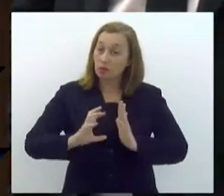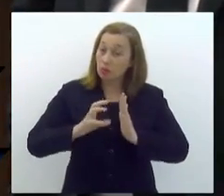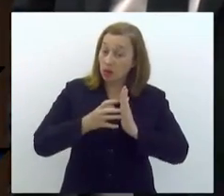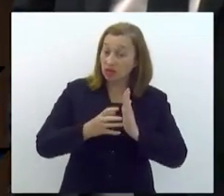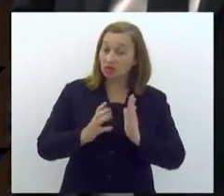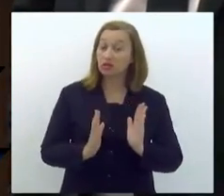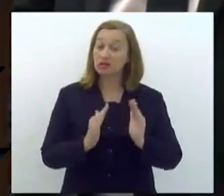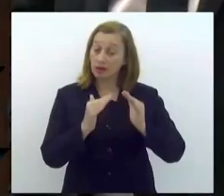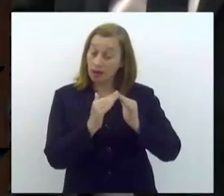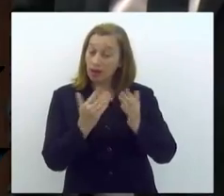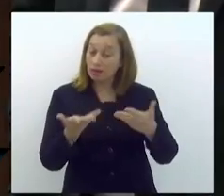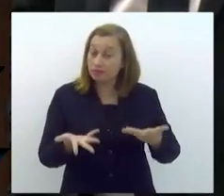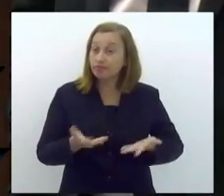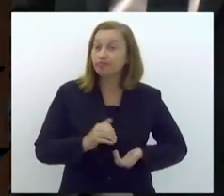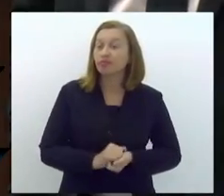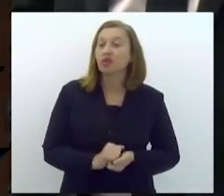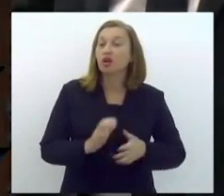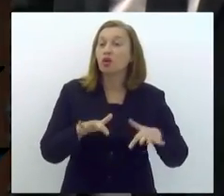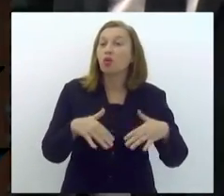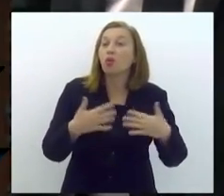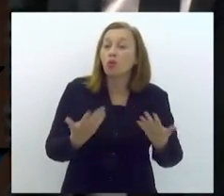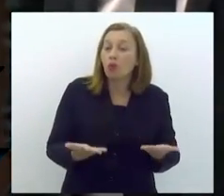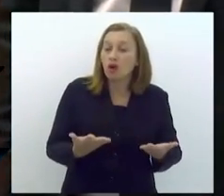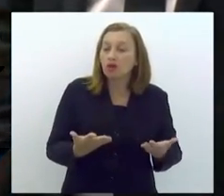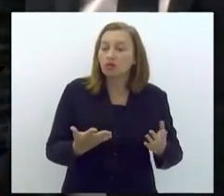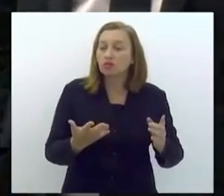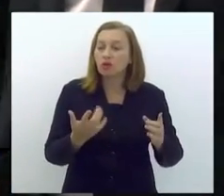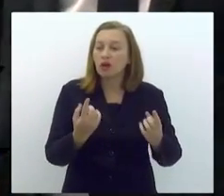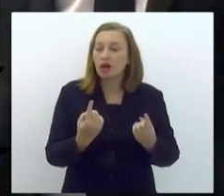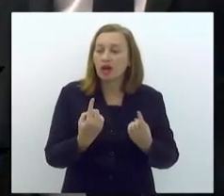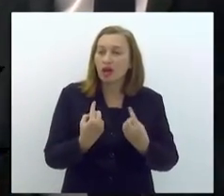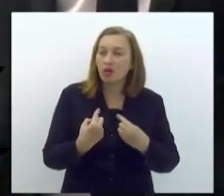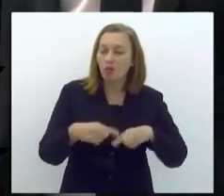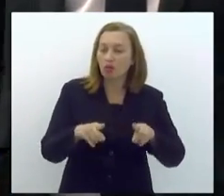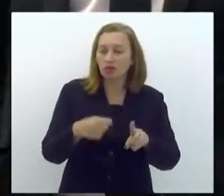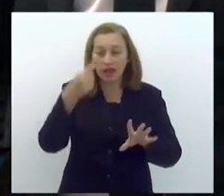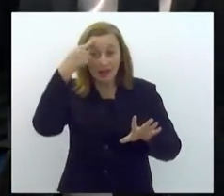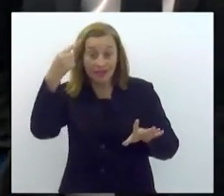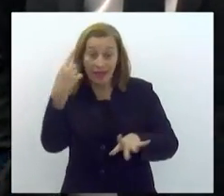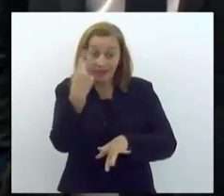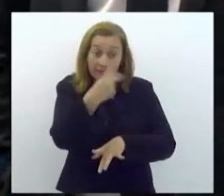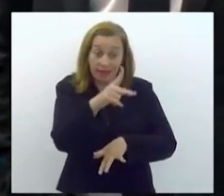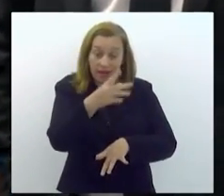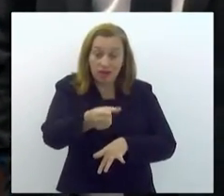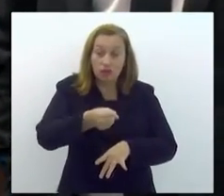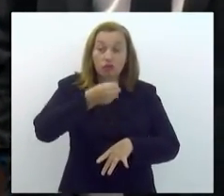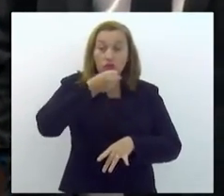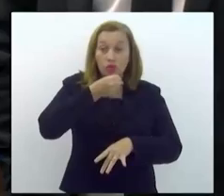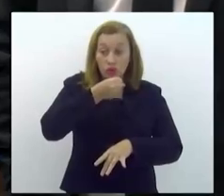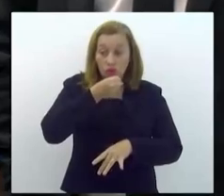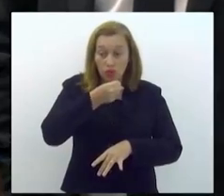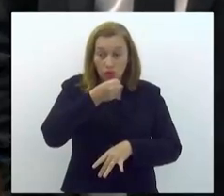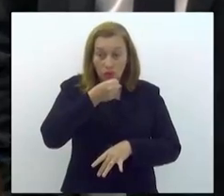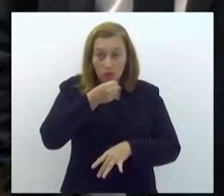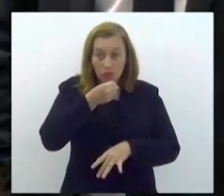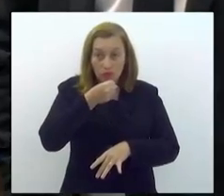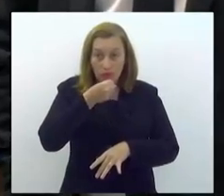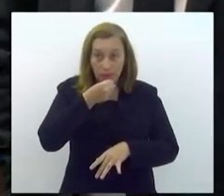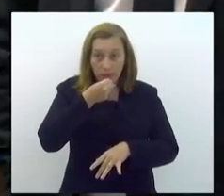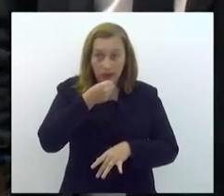casa quando é confrontado nas ideias no plenário no microfone de aparte na